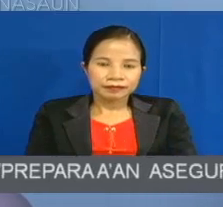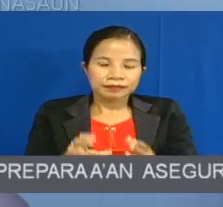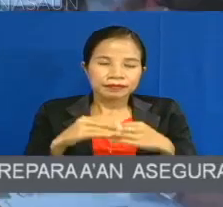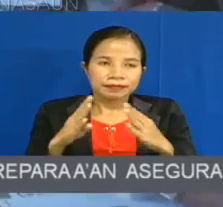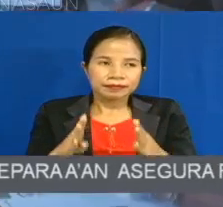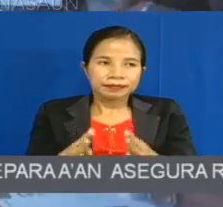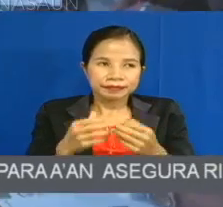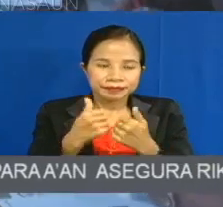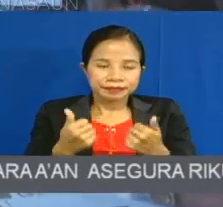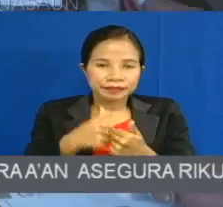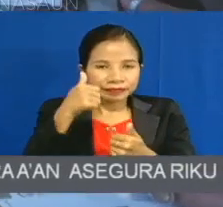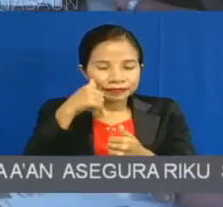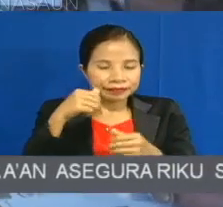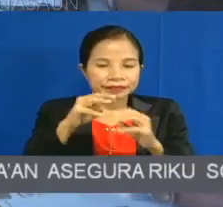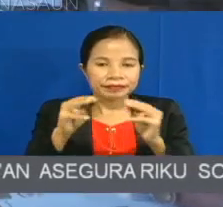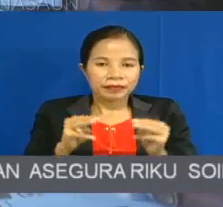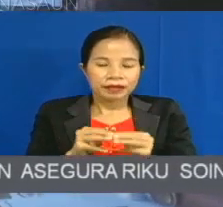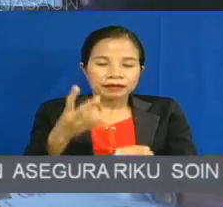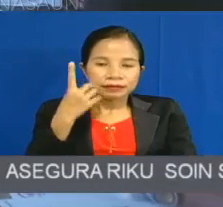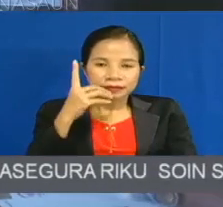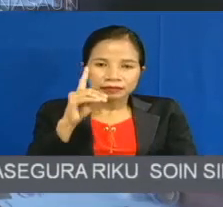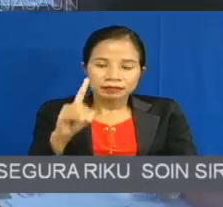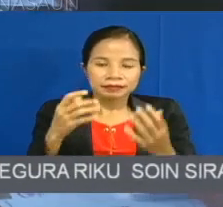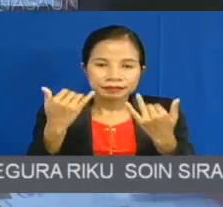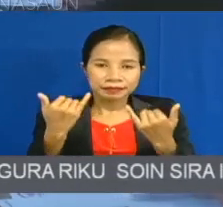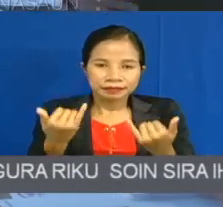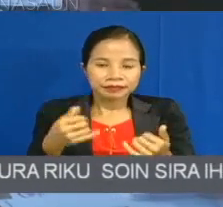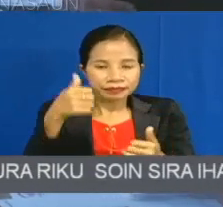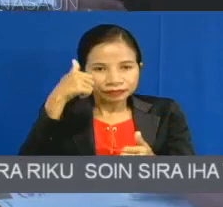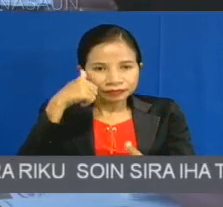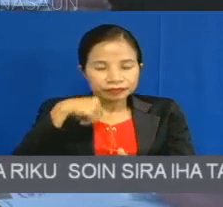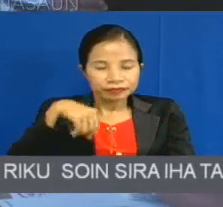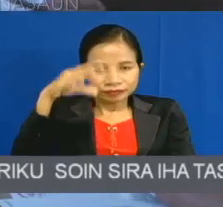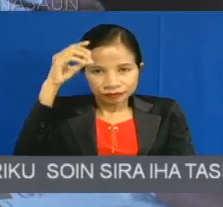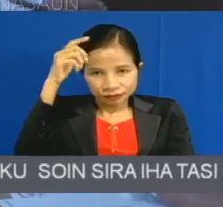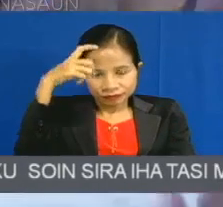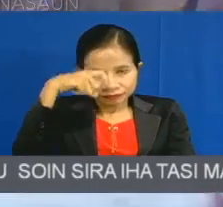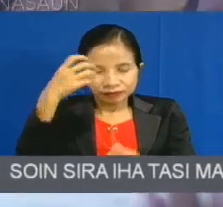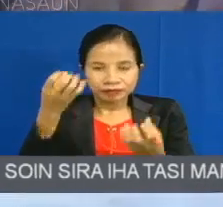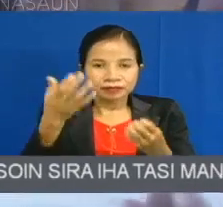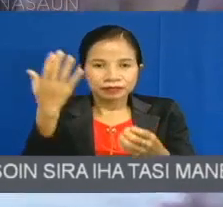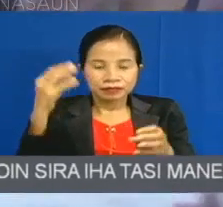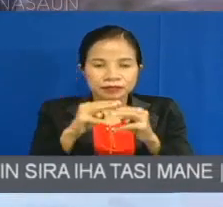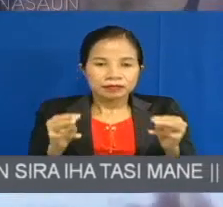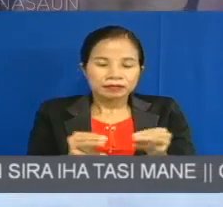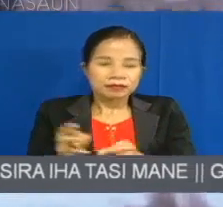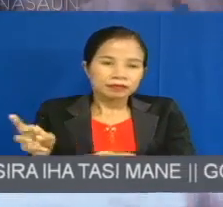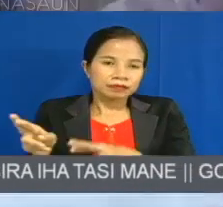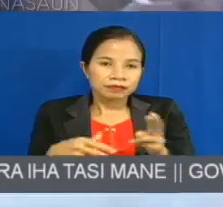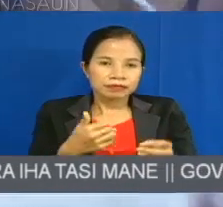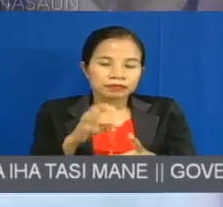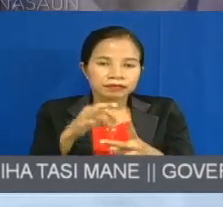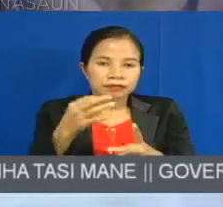Liderança Associação Feto Municipal declara orasne feto potencial barak iha município pronto a tu candidataan